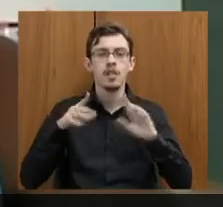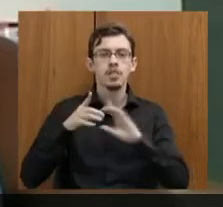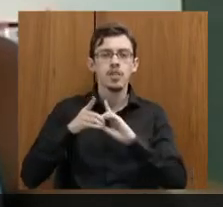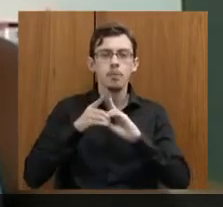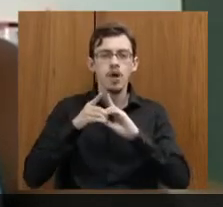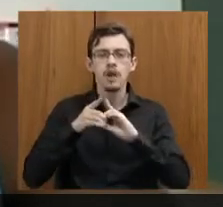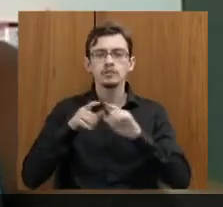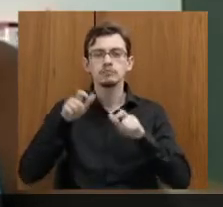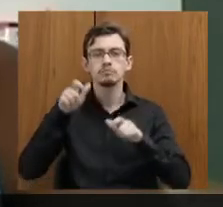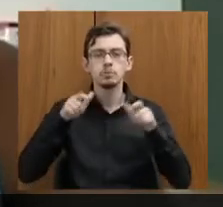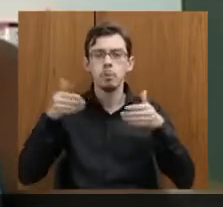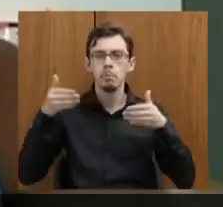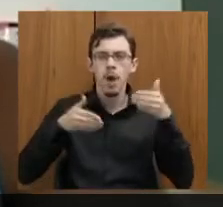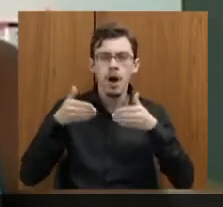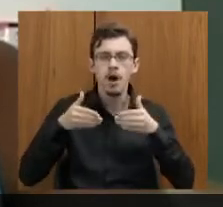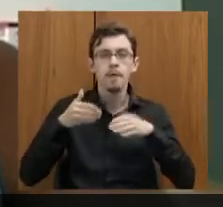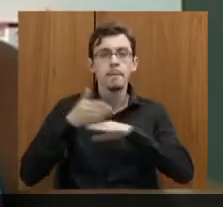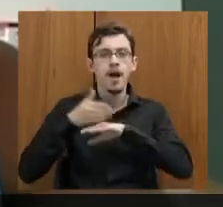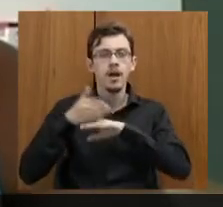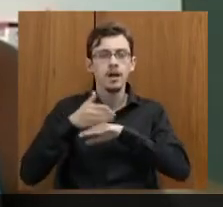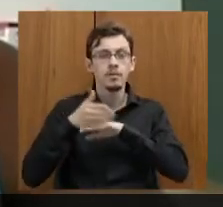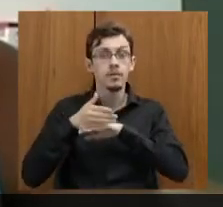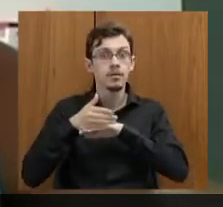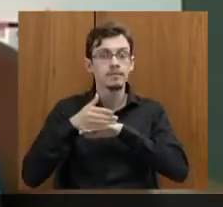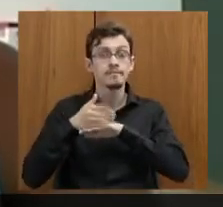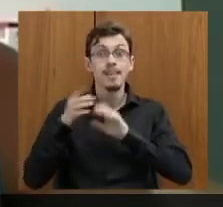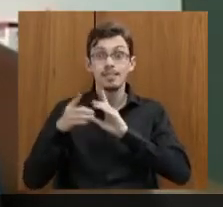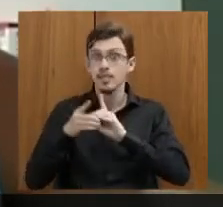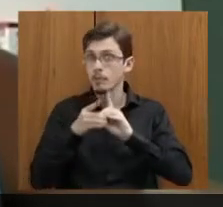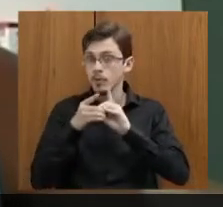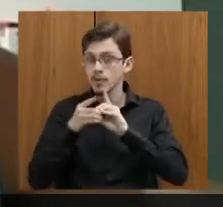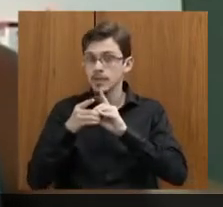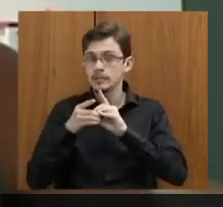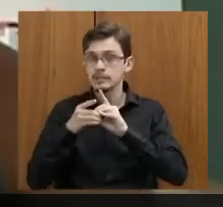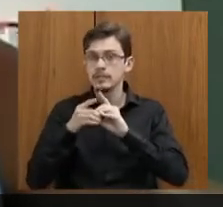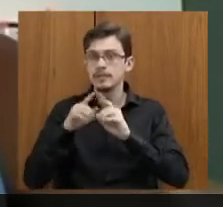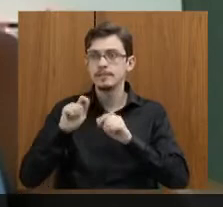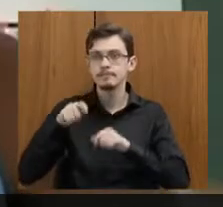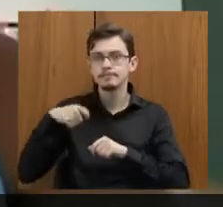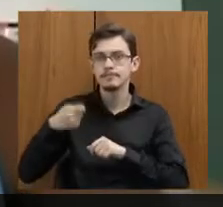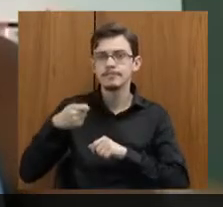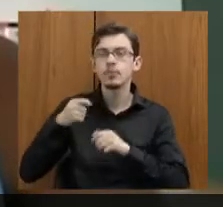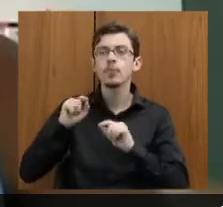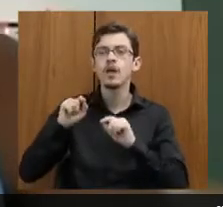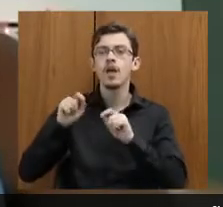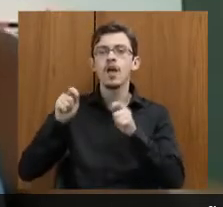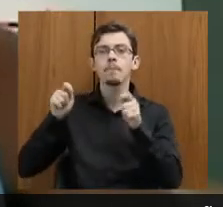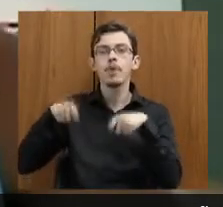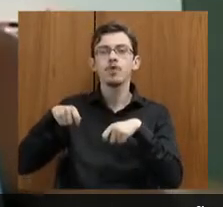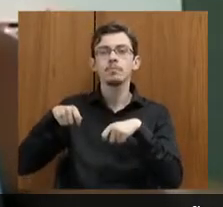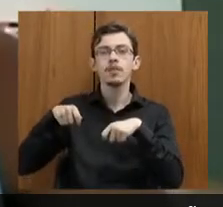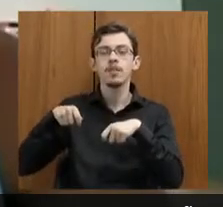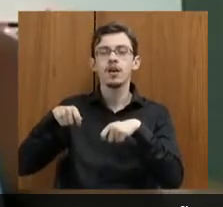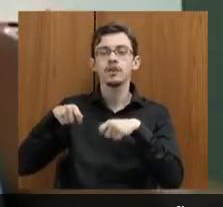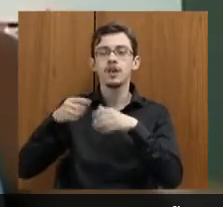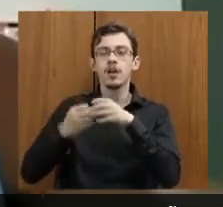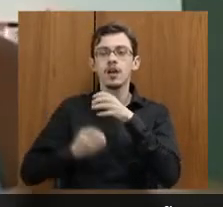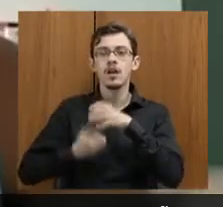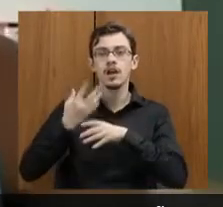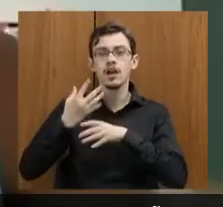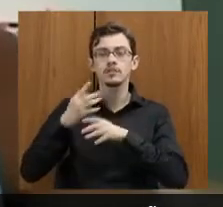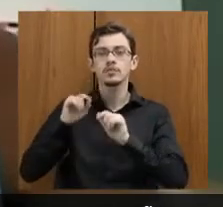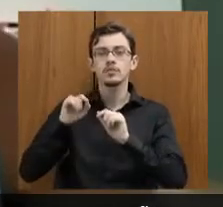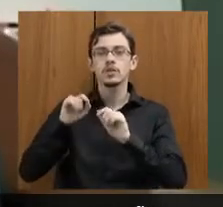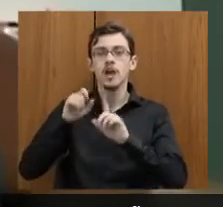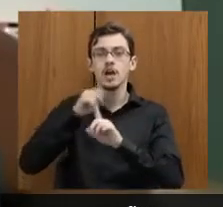democrático e para mim é o que nos dá maior de extensão e possibilidade a construção da